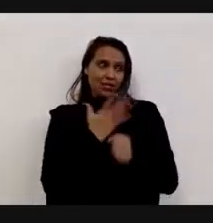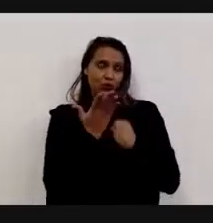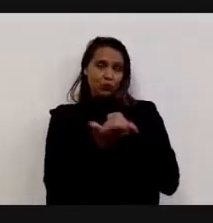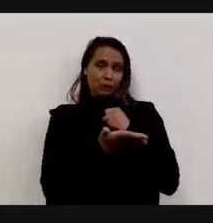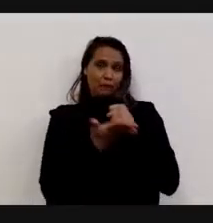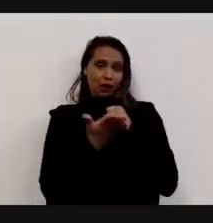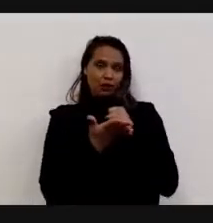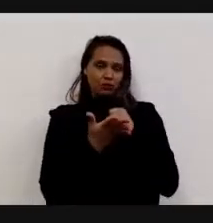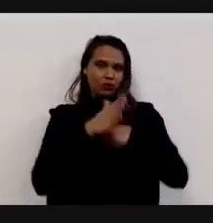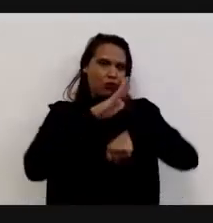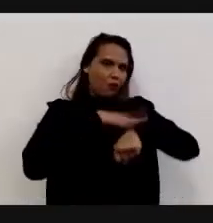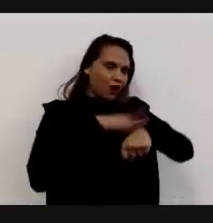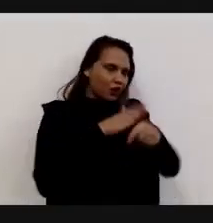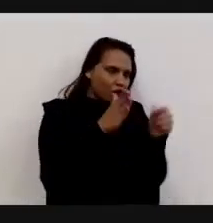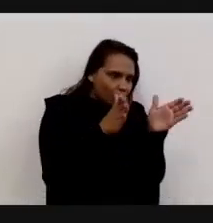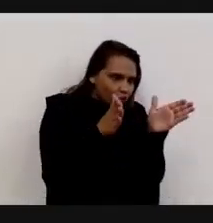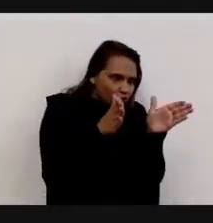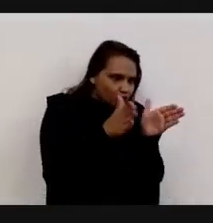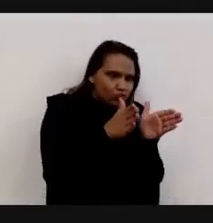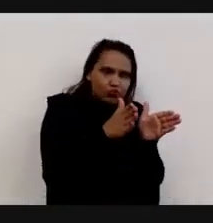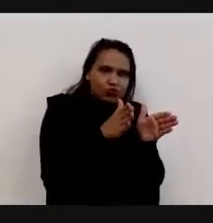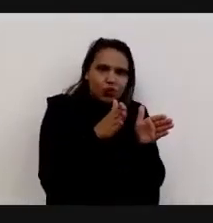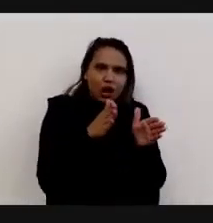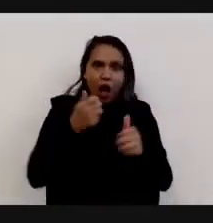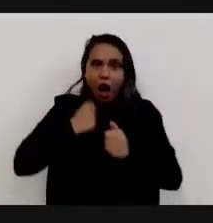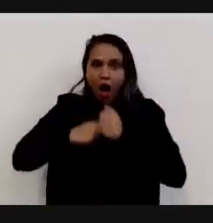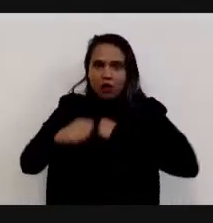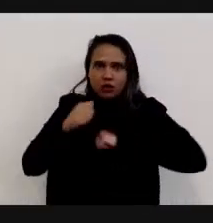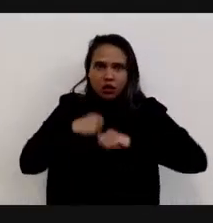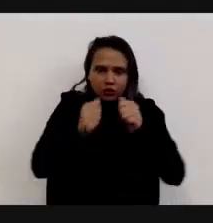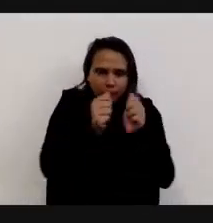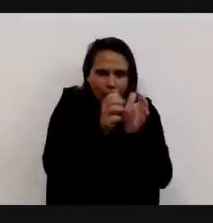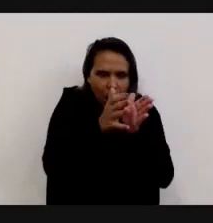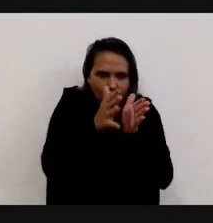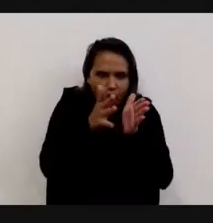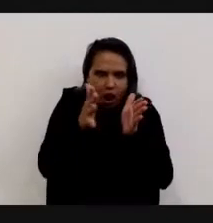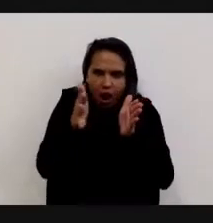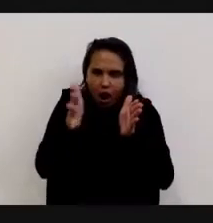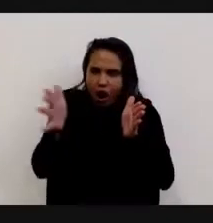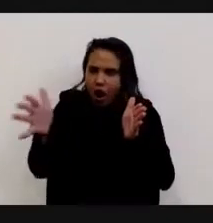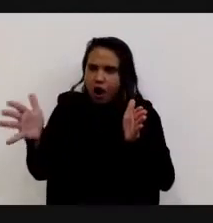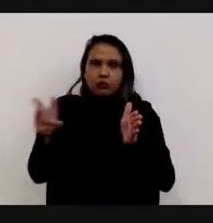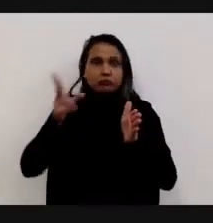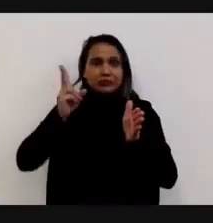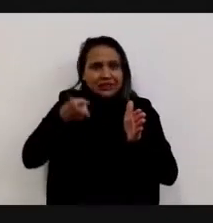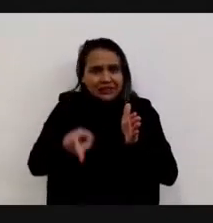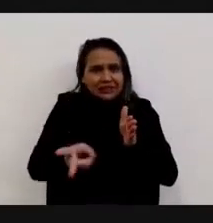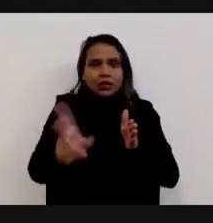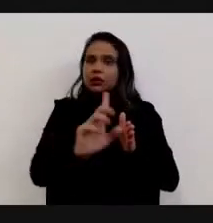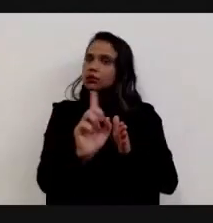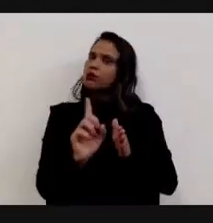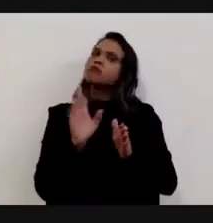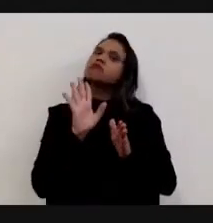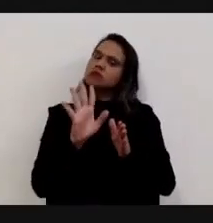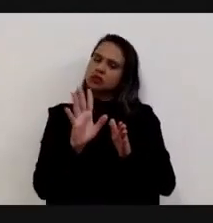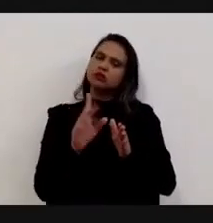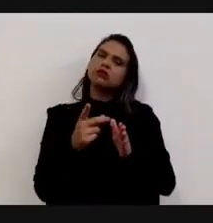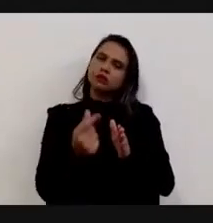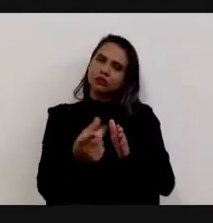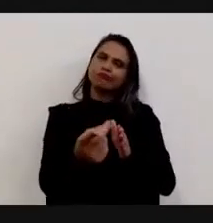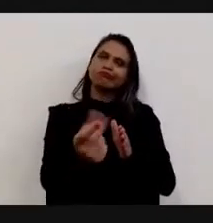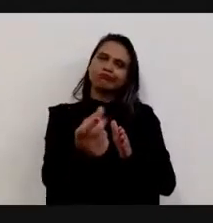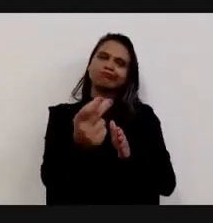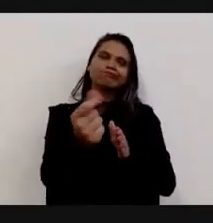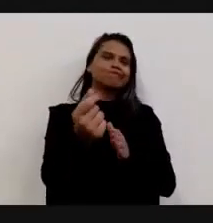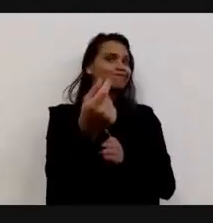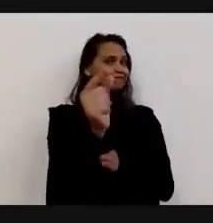ele tem uma duração curta. E a ansiedade é um estado, não vou dizer permanente, mas é um estado de longa duração. E